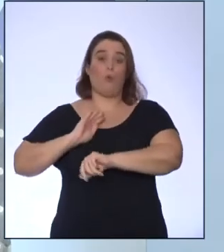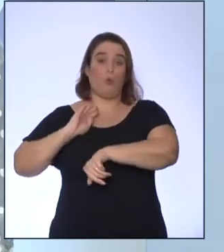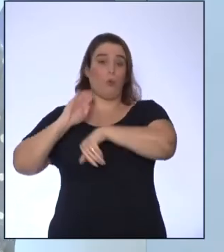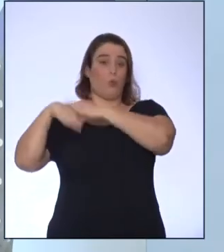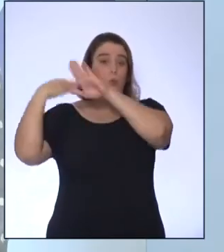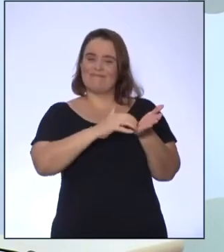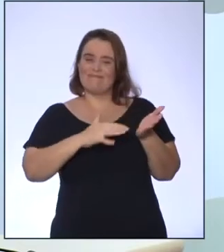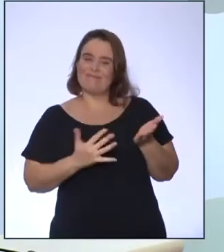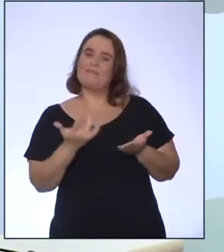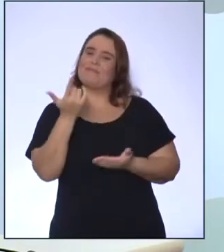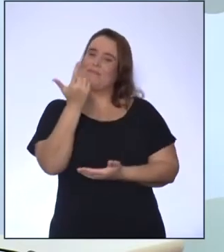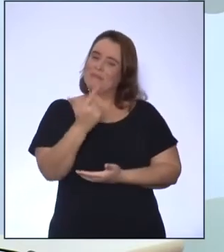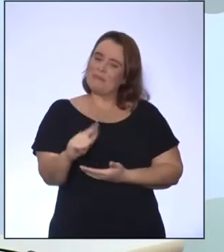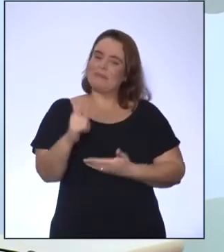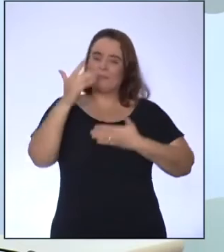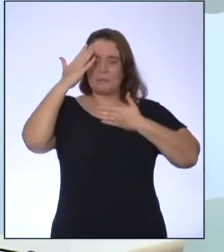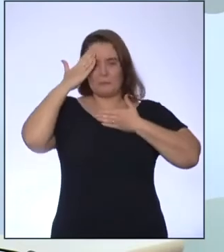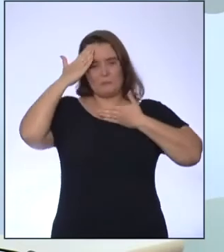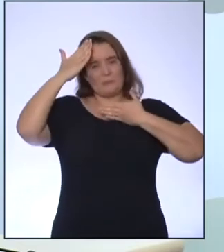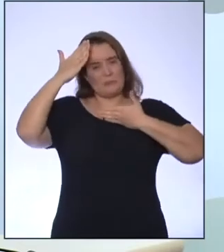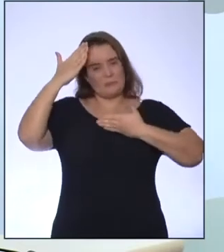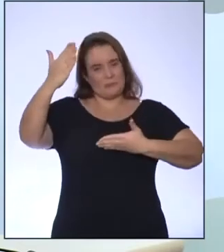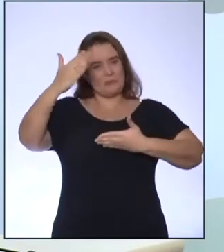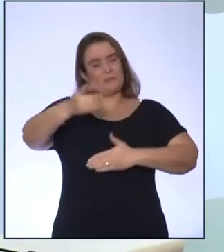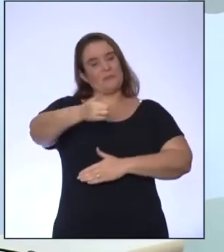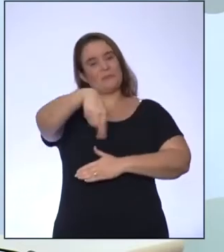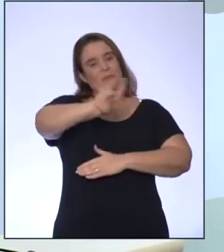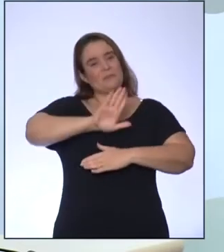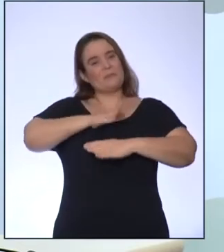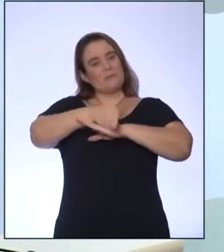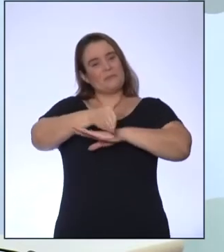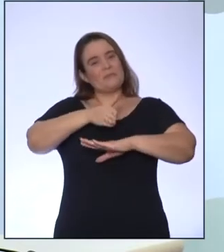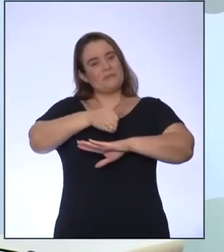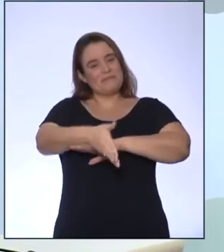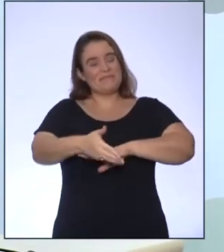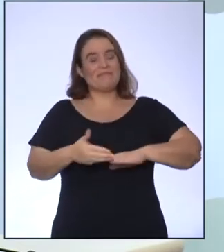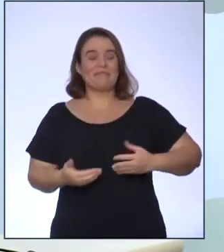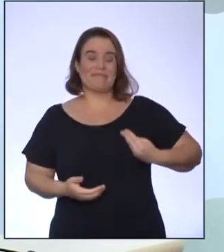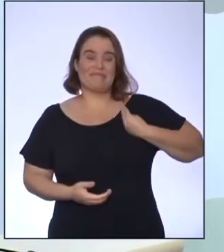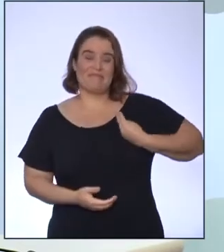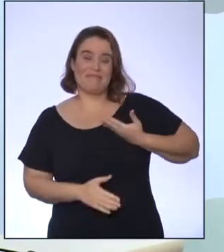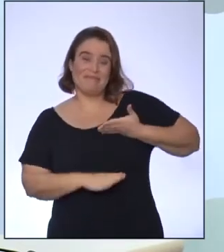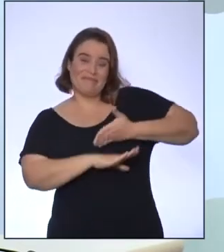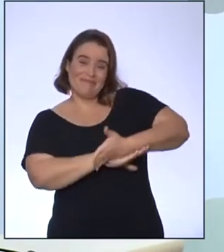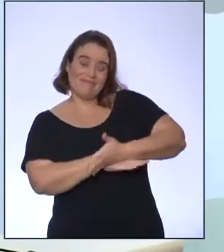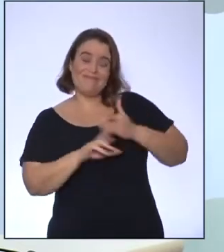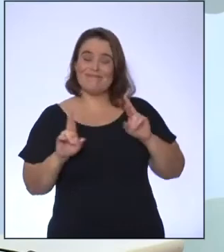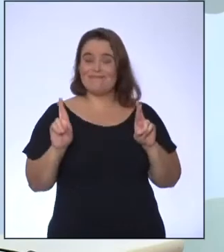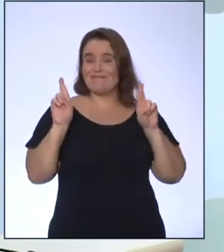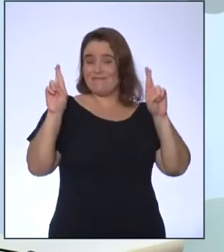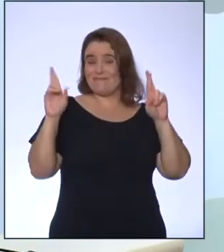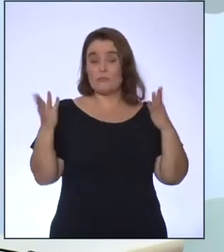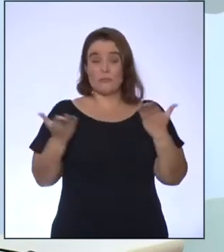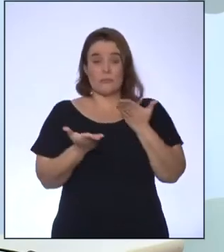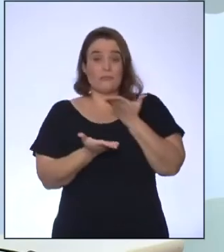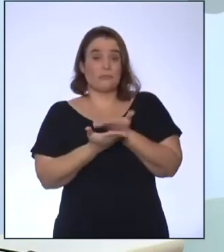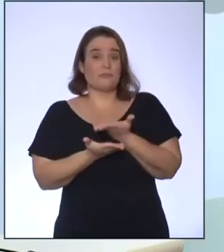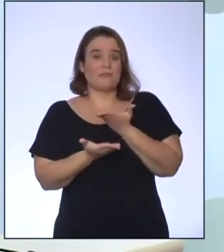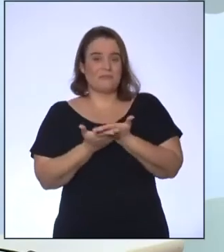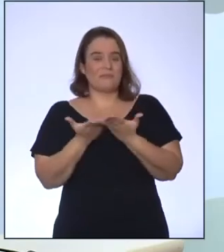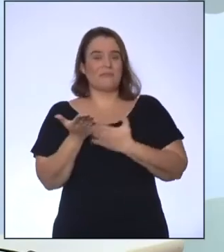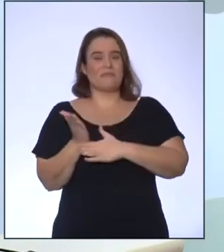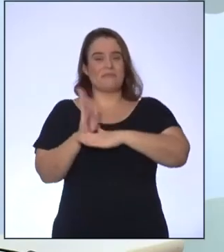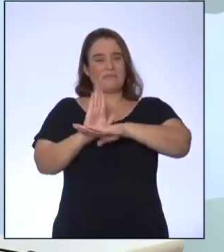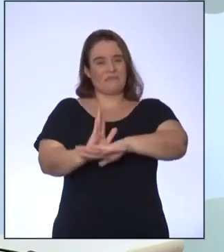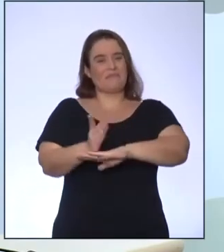desenvolvimento urbano. Eu agradeço muitíssimo a participação e a presença de vocês, e eu espero que essa aula tenha contribuído